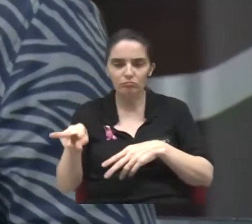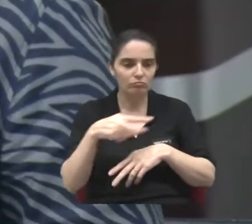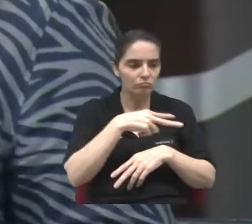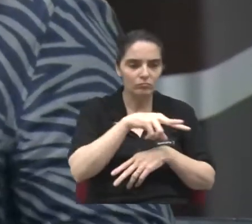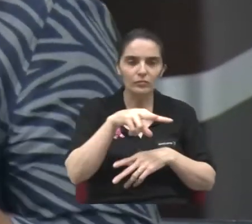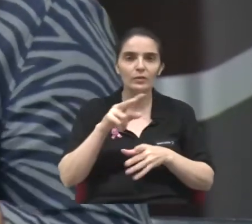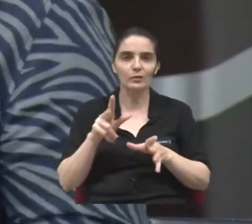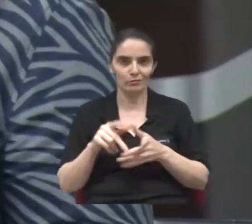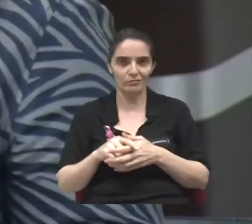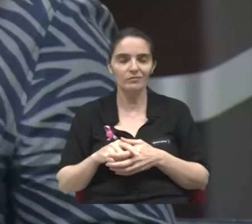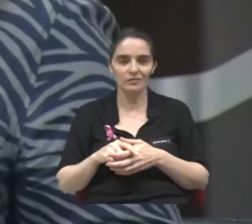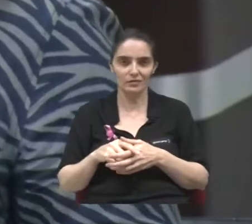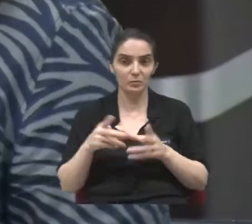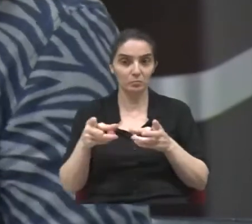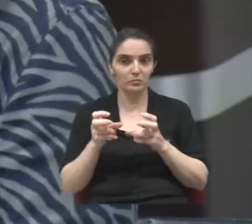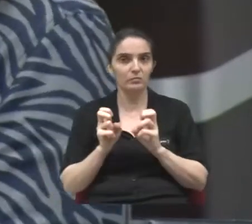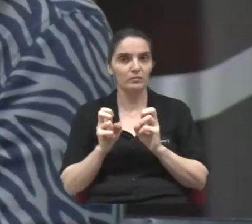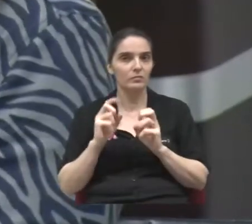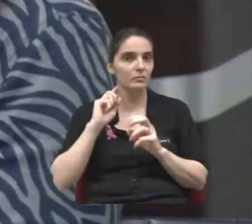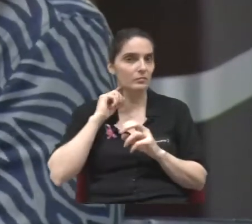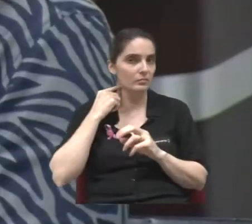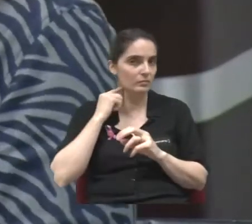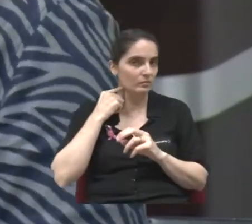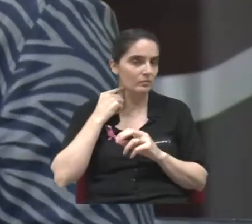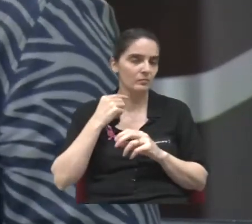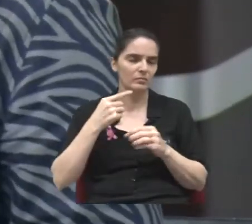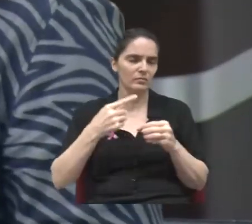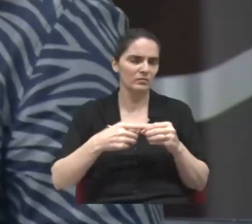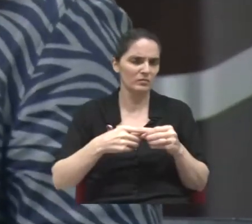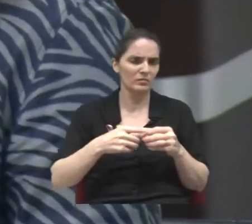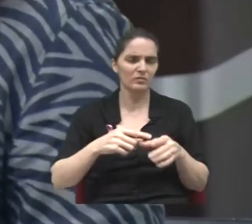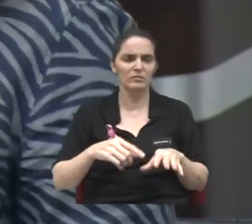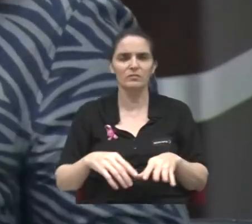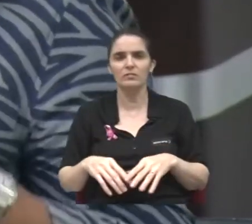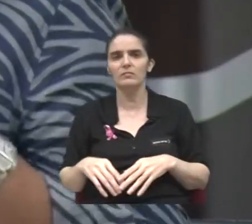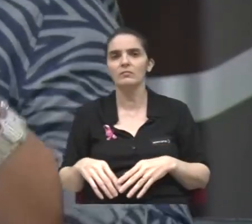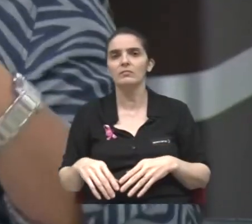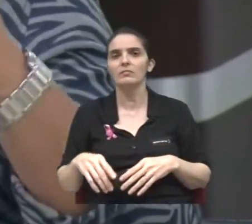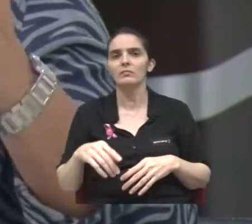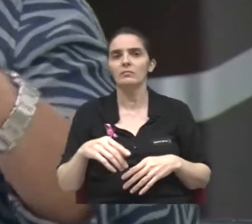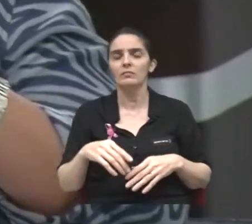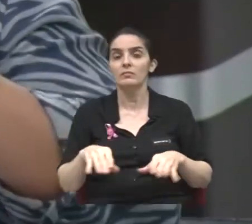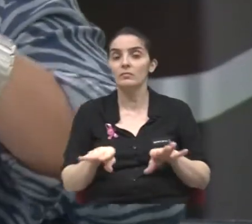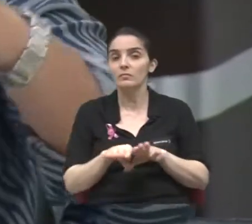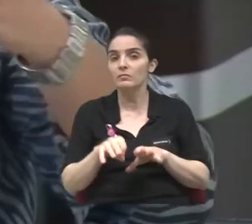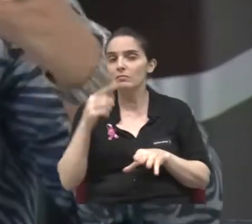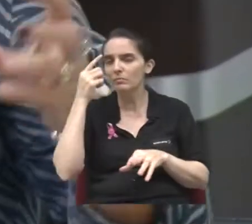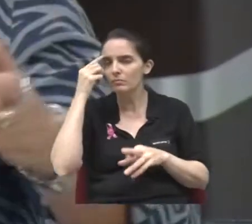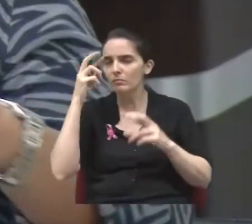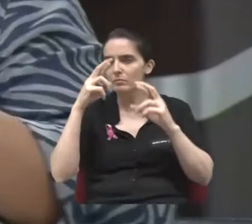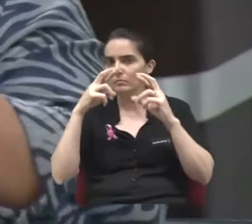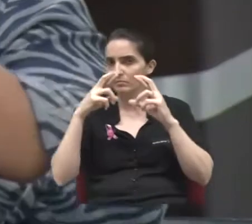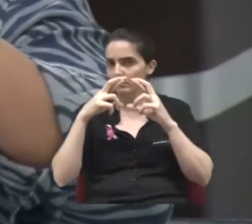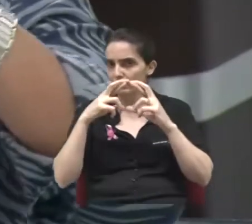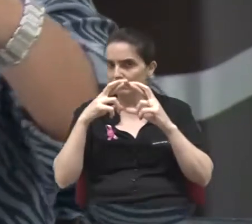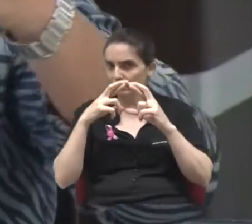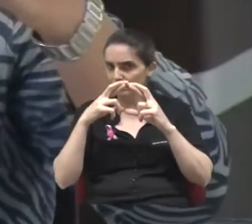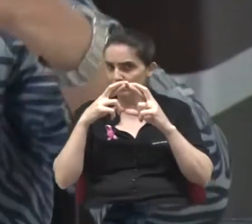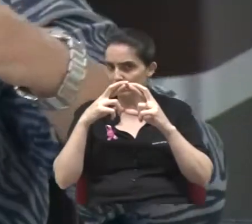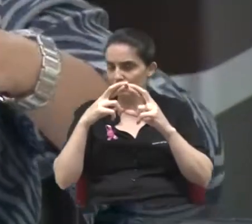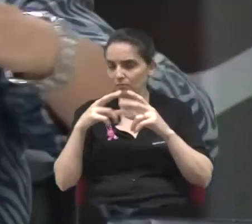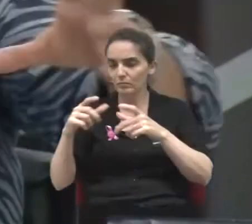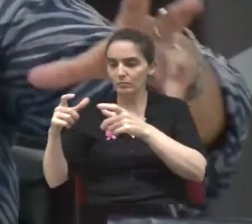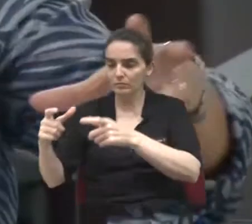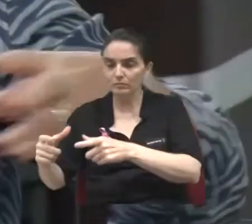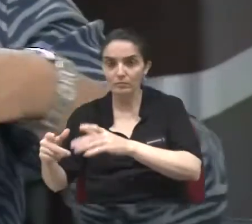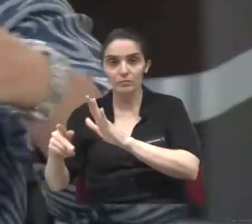gente fala aqui de lixo, que a cidade está suja, eu vejo muito bem essa questão da reciclagem, porque assim, quando você vê os ecopontos, quando você vê